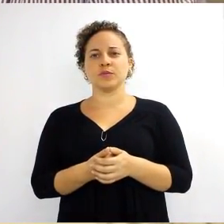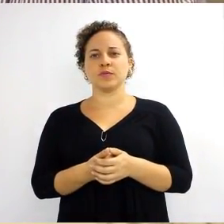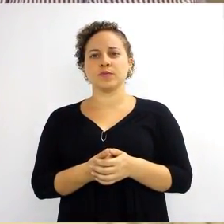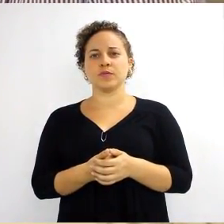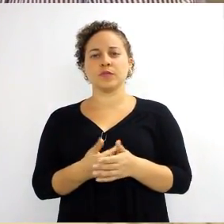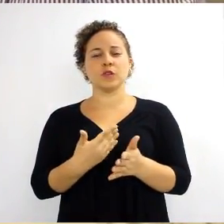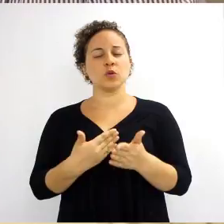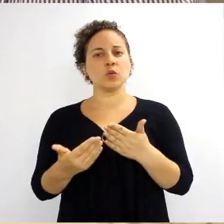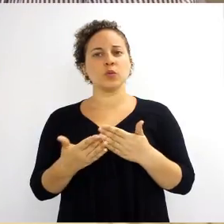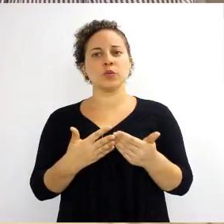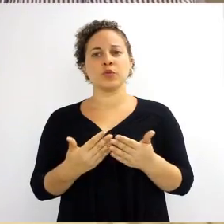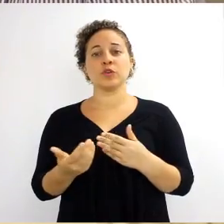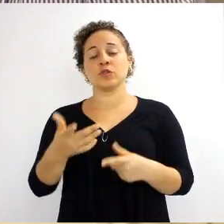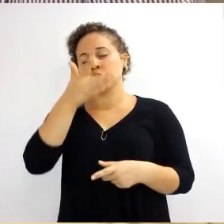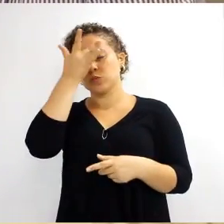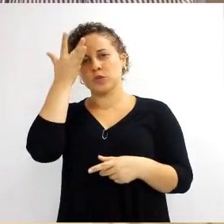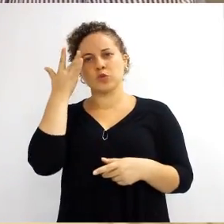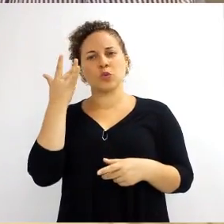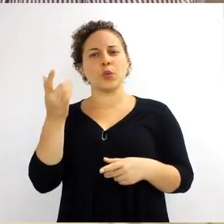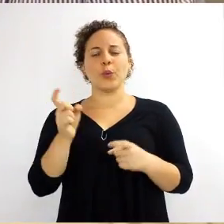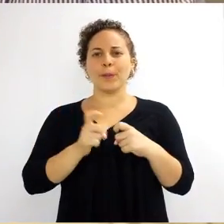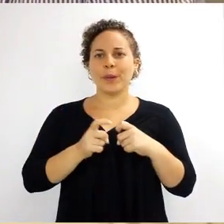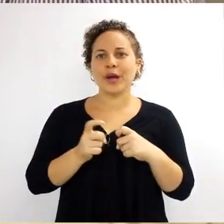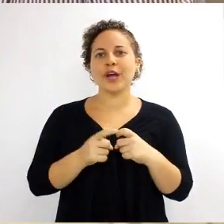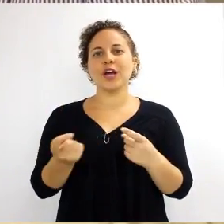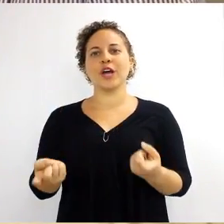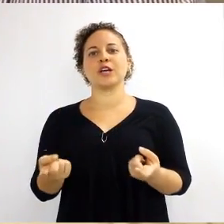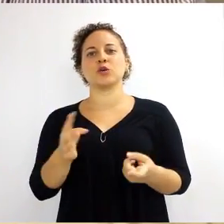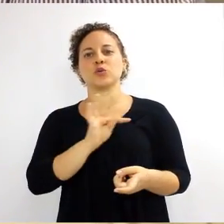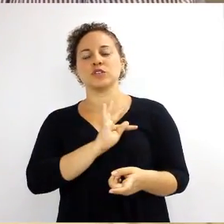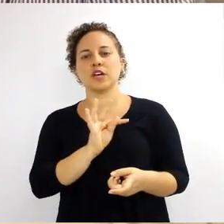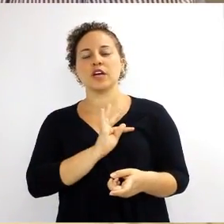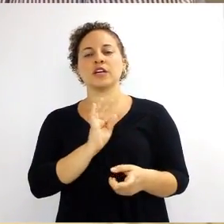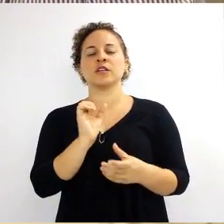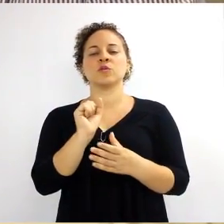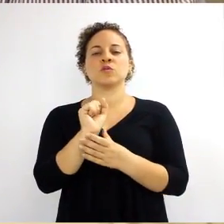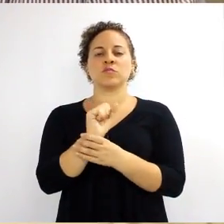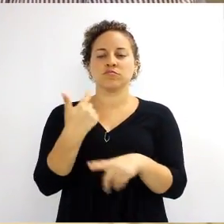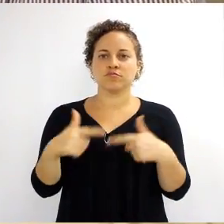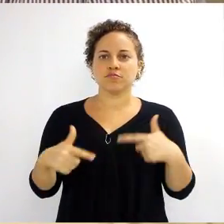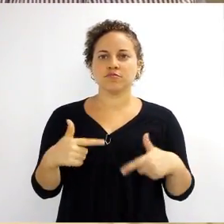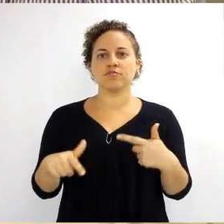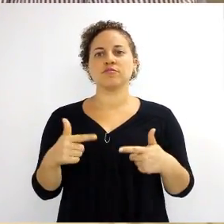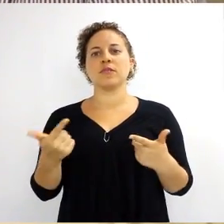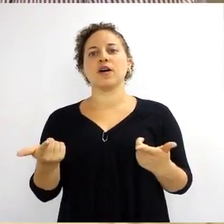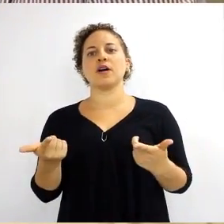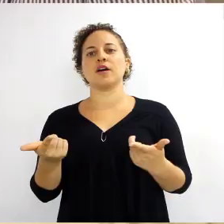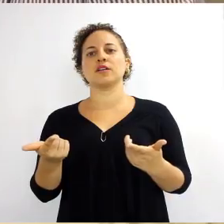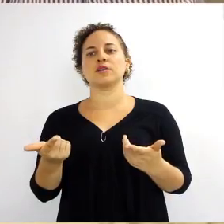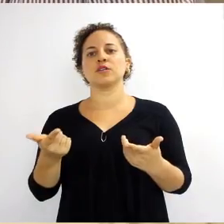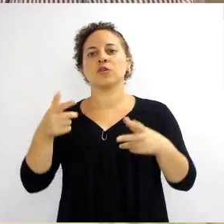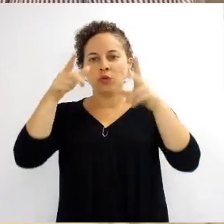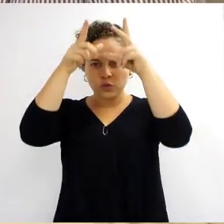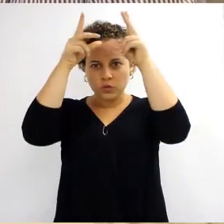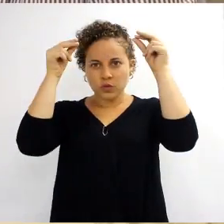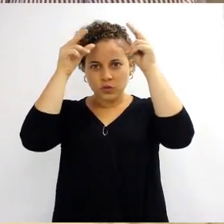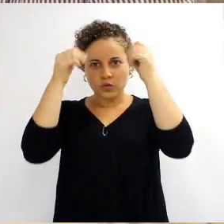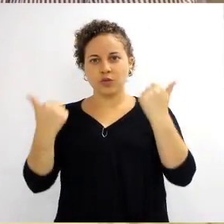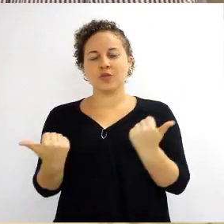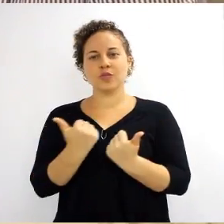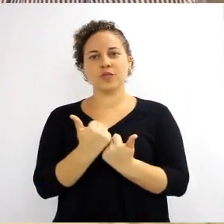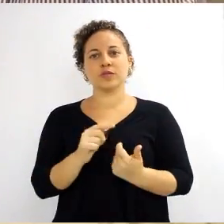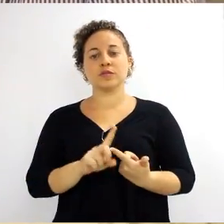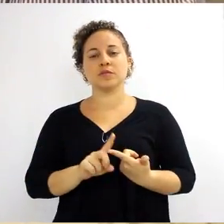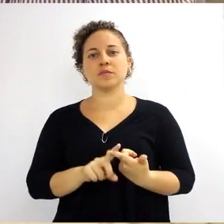todo um quadro técnico, né? Do médico, os técnicos de segurança, o auxiliar de enfermagem, dispõe de